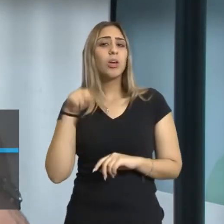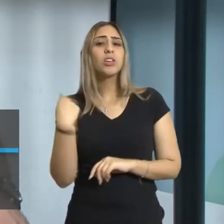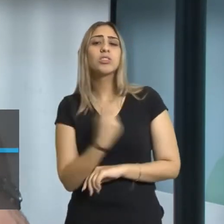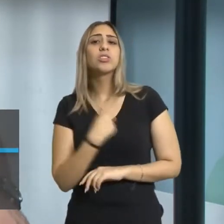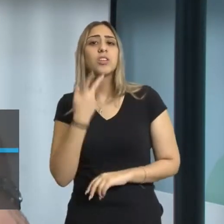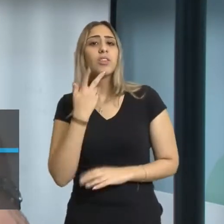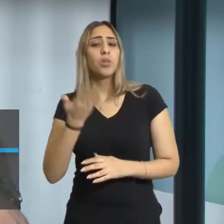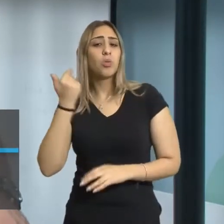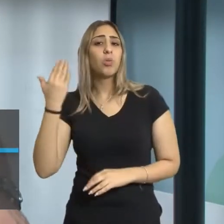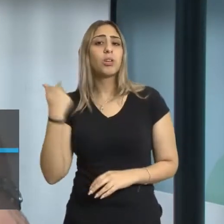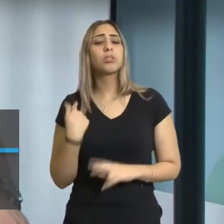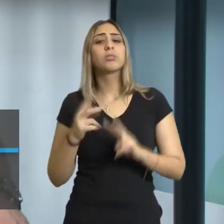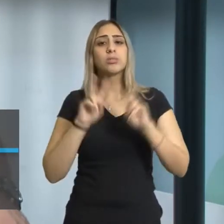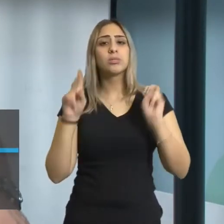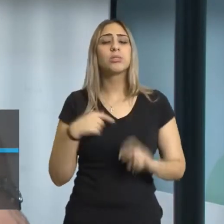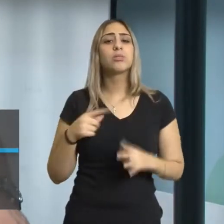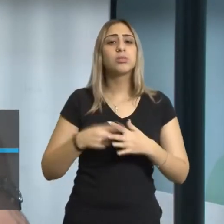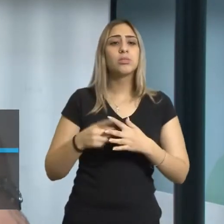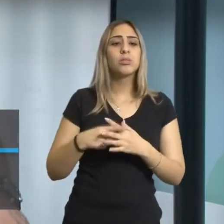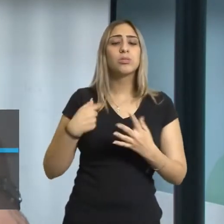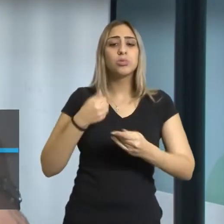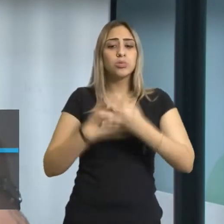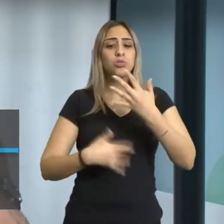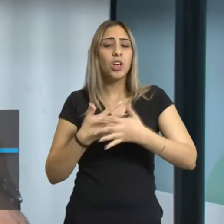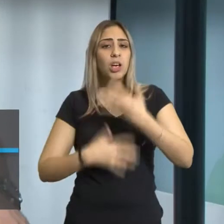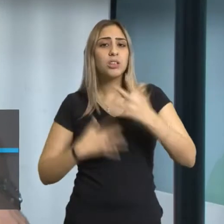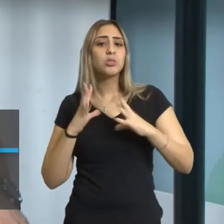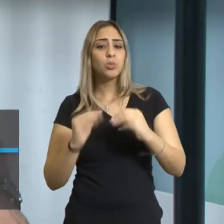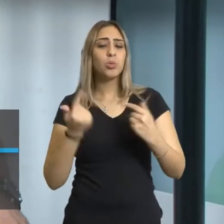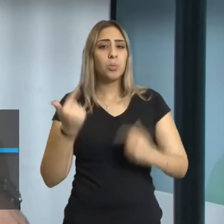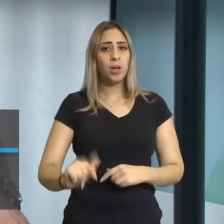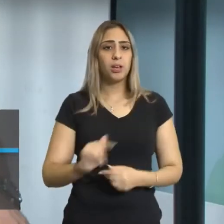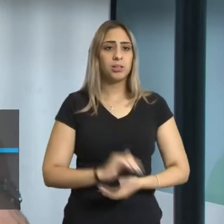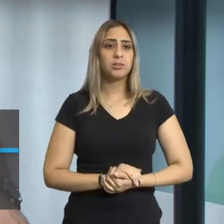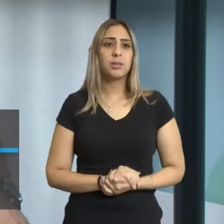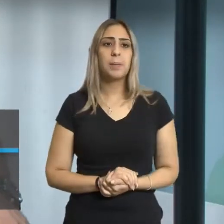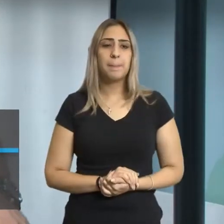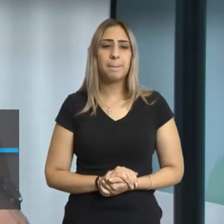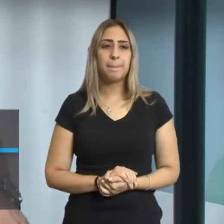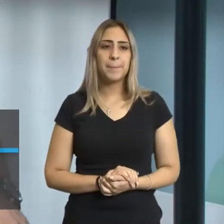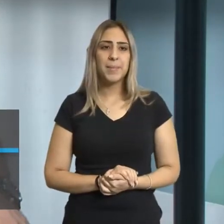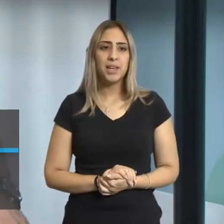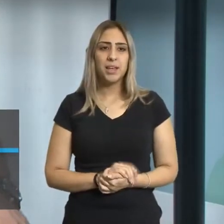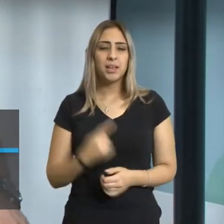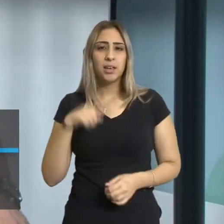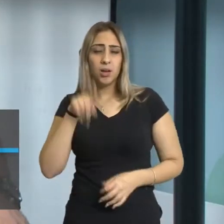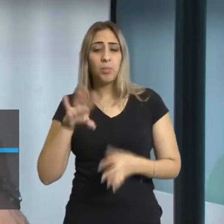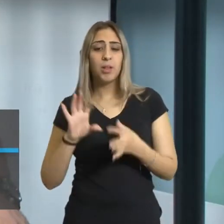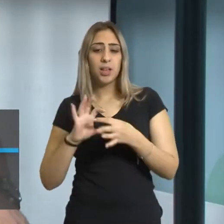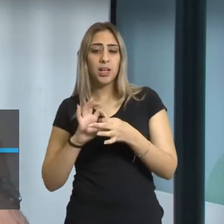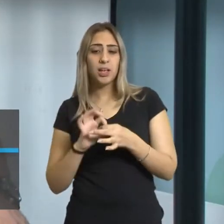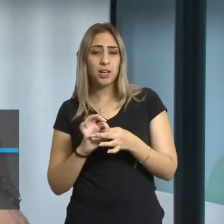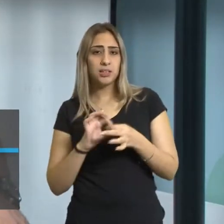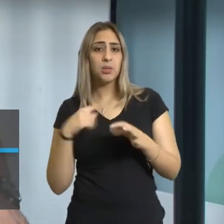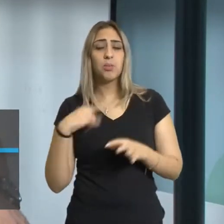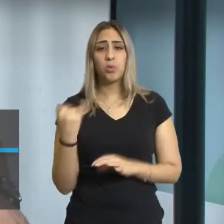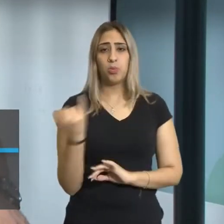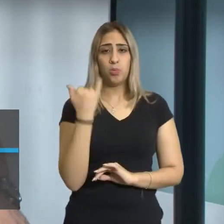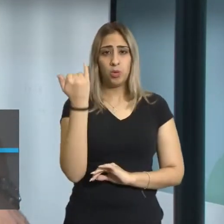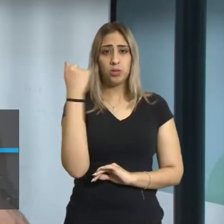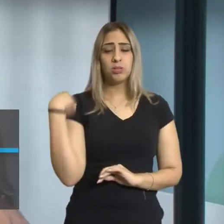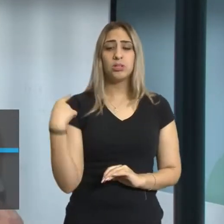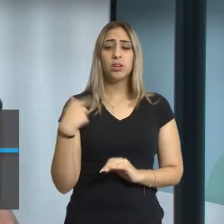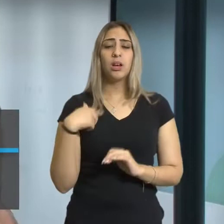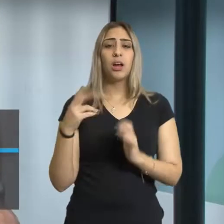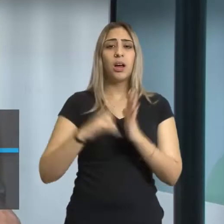gente tava falando antes aí as coisas do Chevette tudo mais e ele é uma ligação importante né a arte